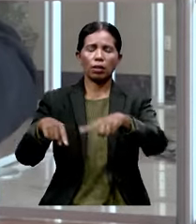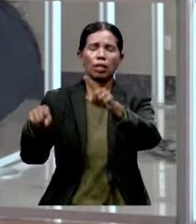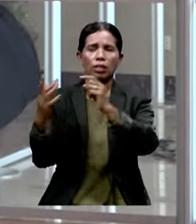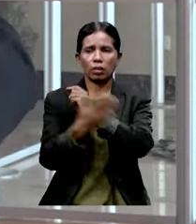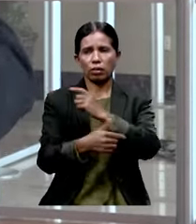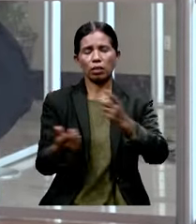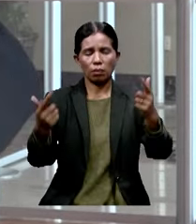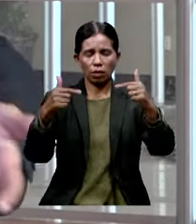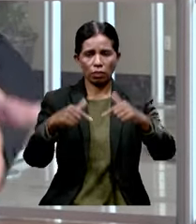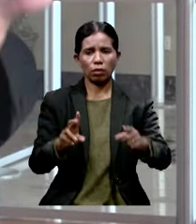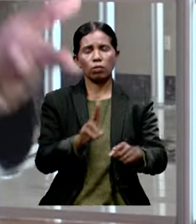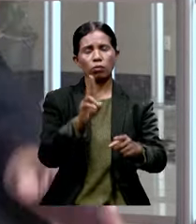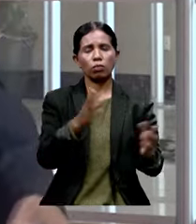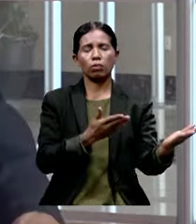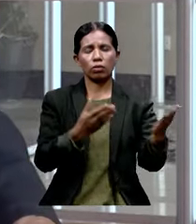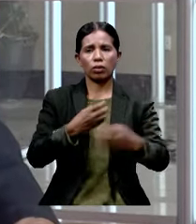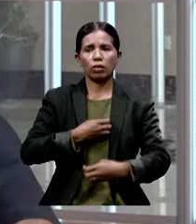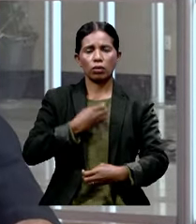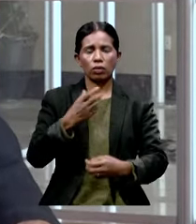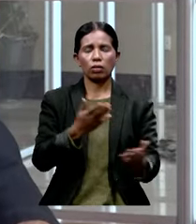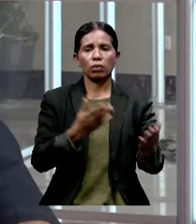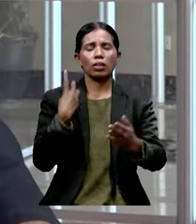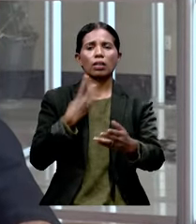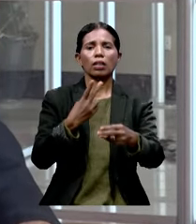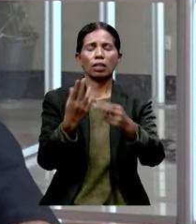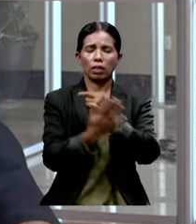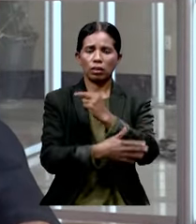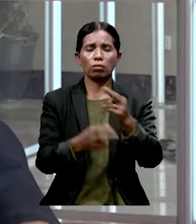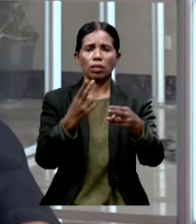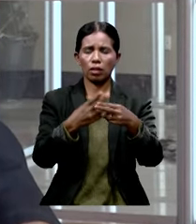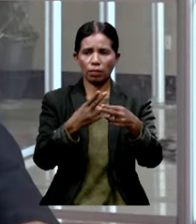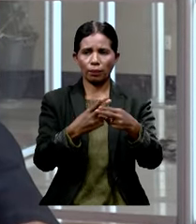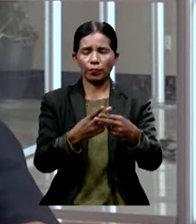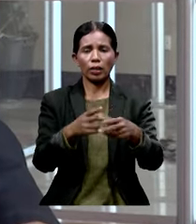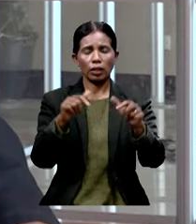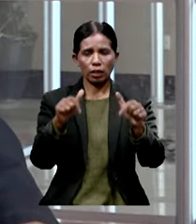a medalha, você nem outro fodido, nem nada. E de nem